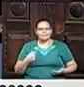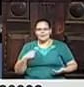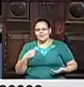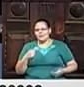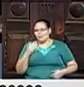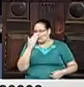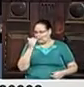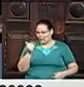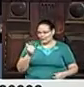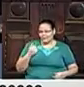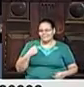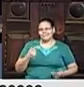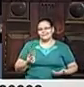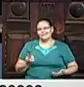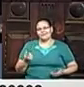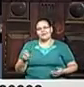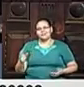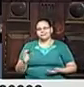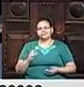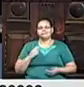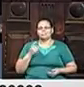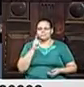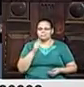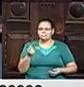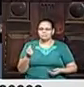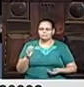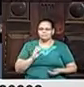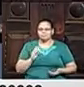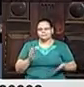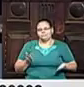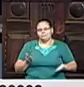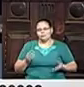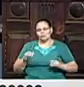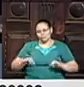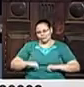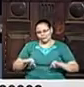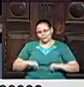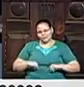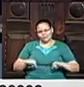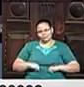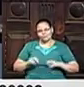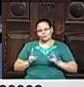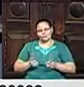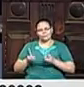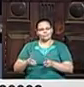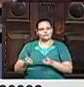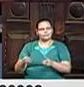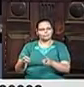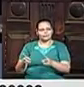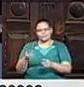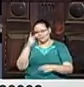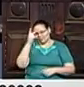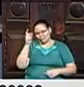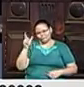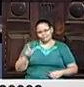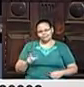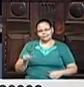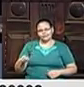oportunismo, tentar faturar eleitoralmente o sofrimento continuado das